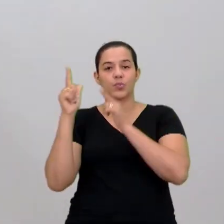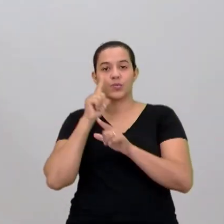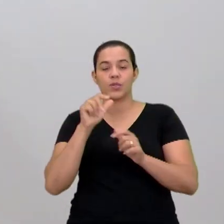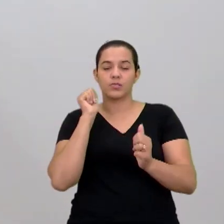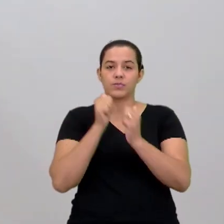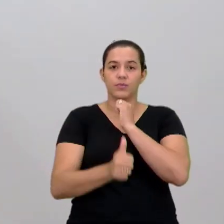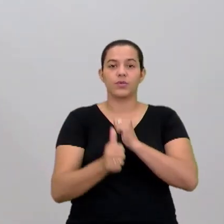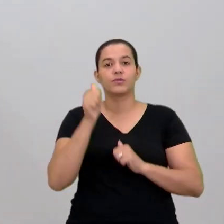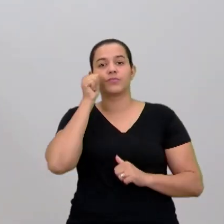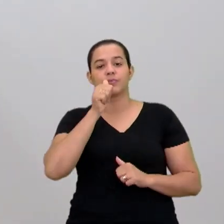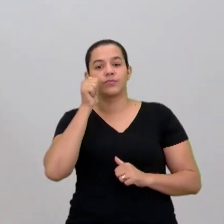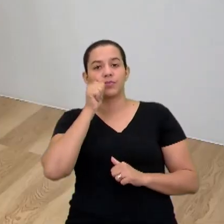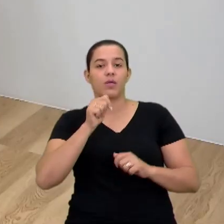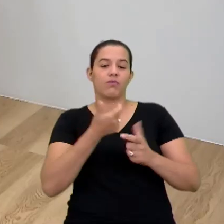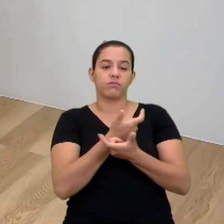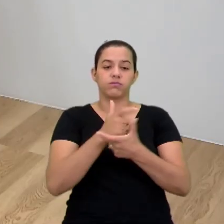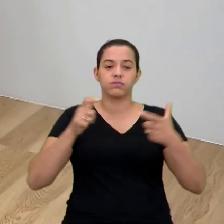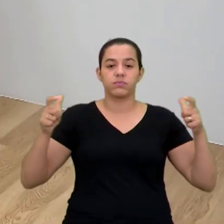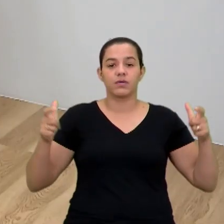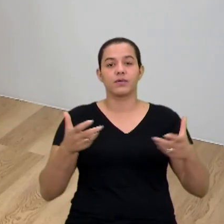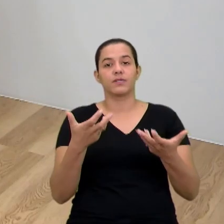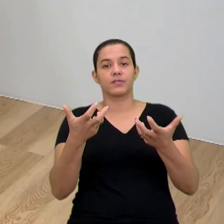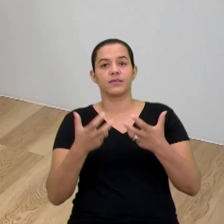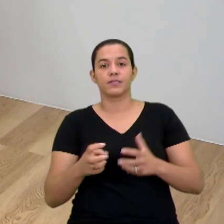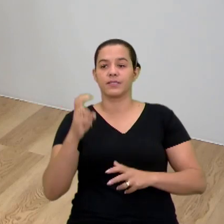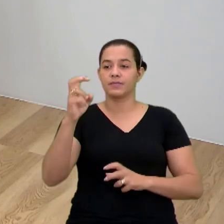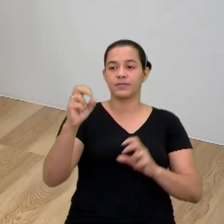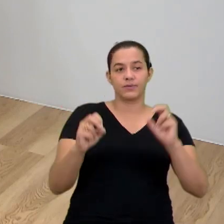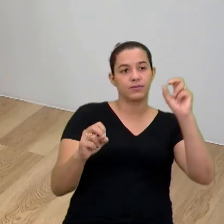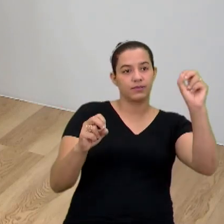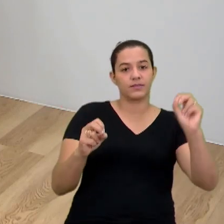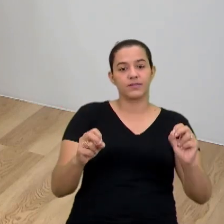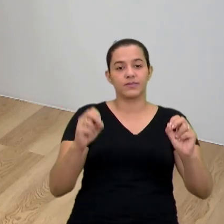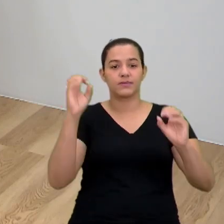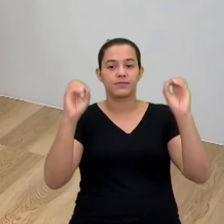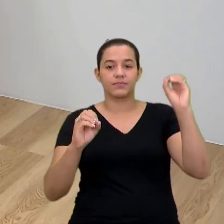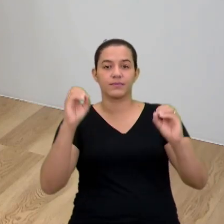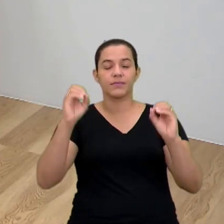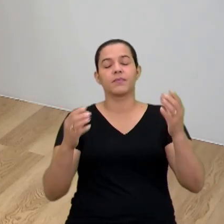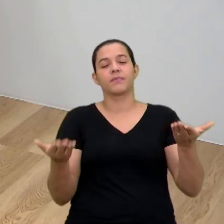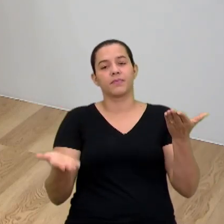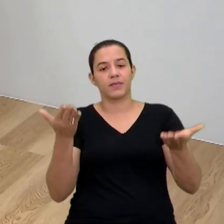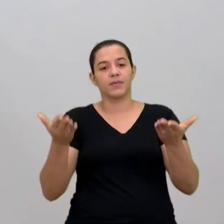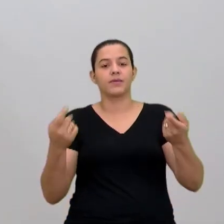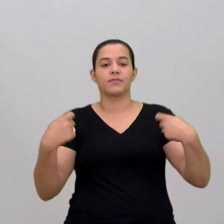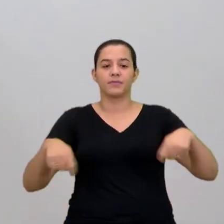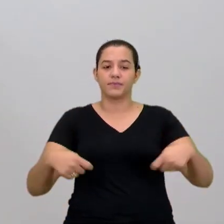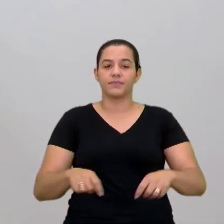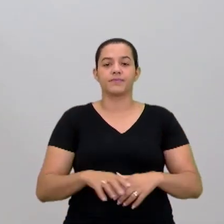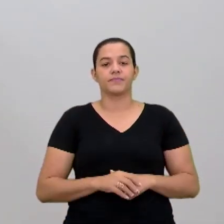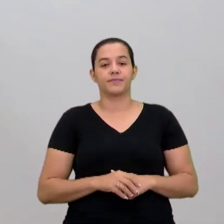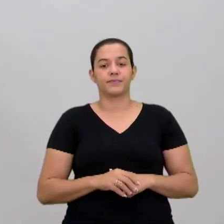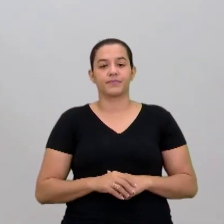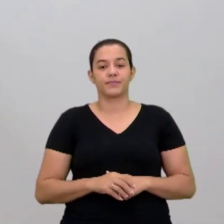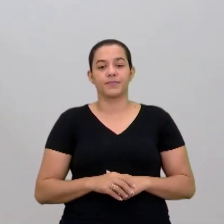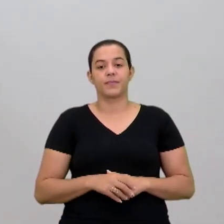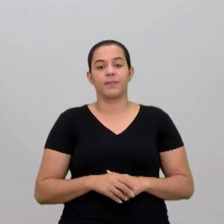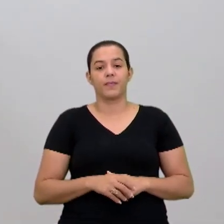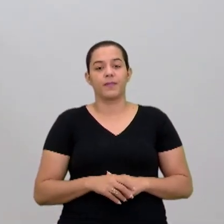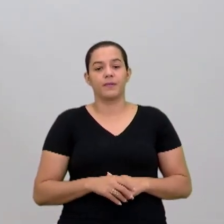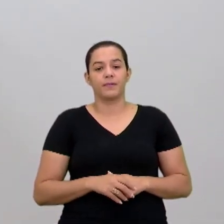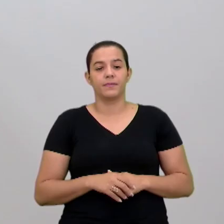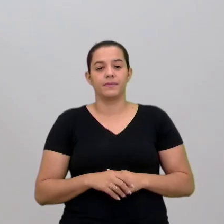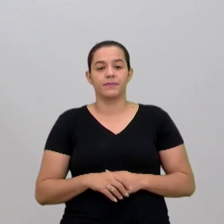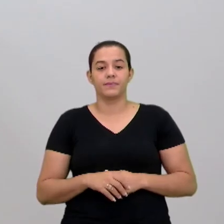espaço também dentro do calendário. Mas precisamos buscar né? o 50-50. É o 50-50 pelo menos, né? Pelo menos. Pelo menos, então já vamos buscar o